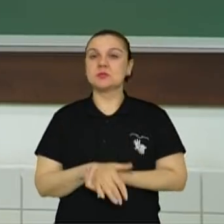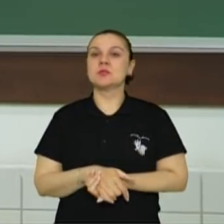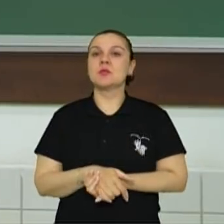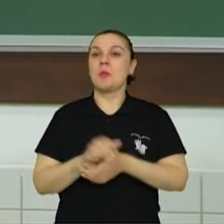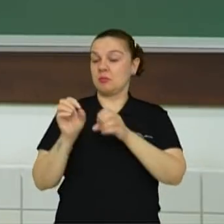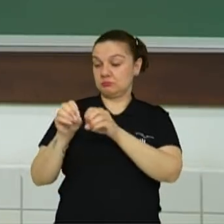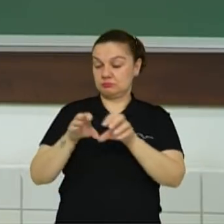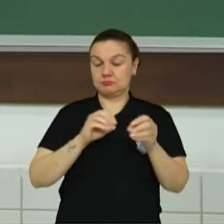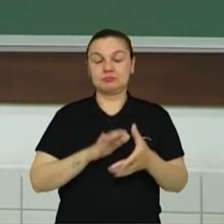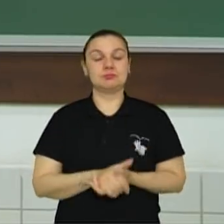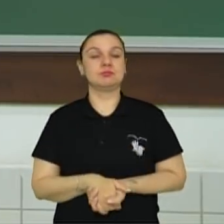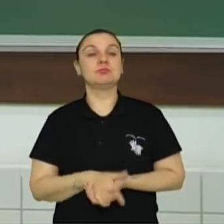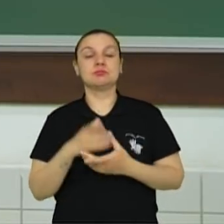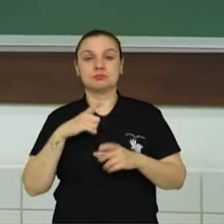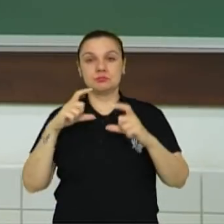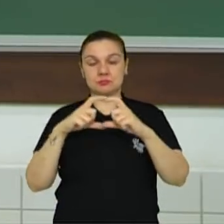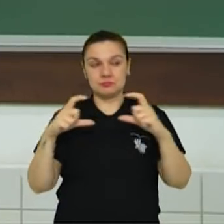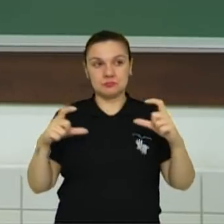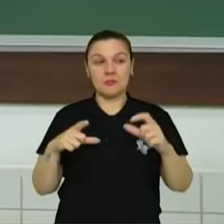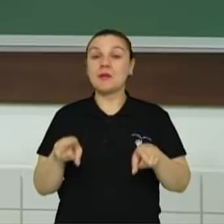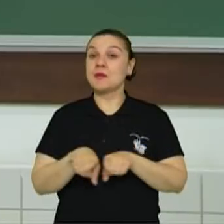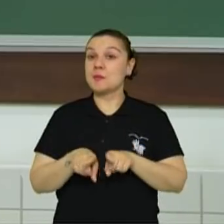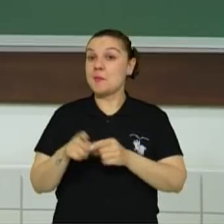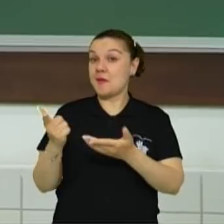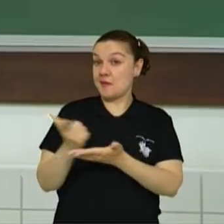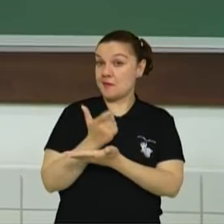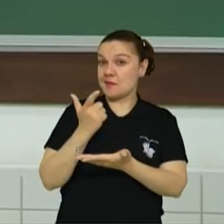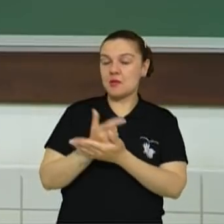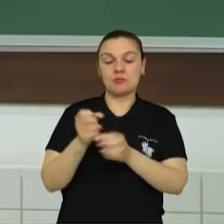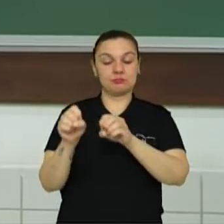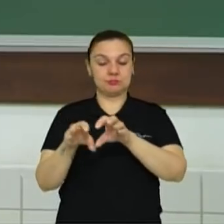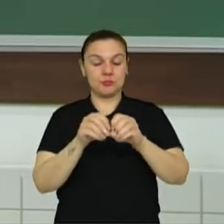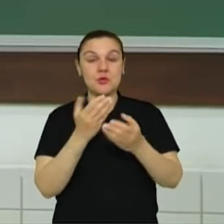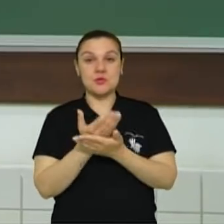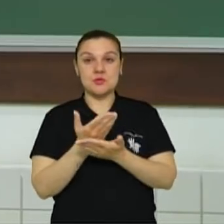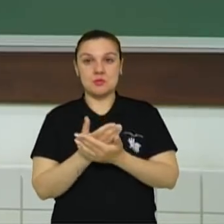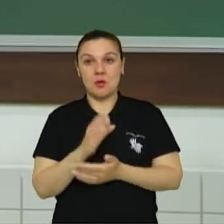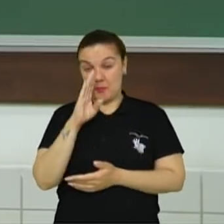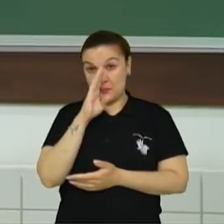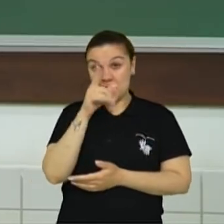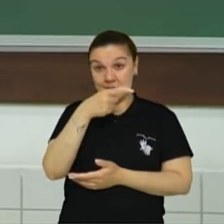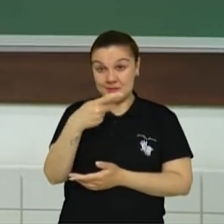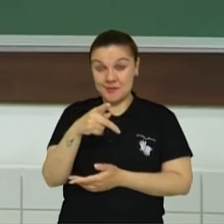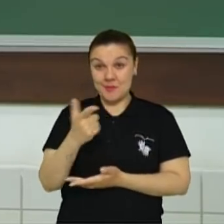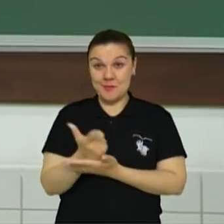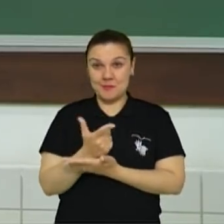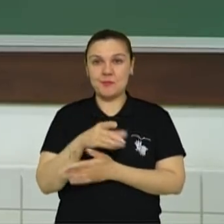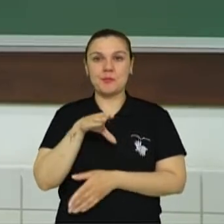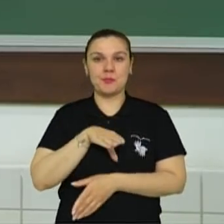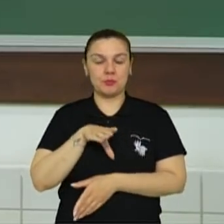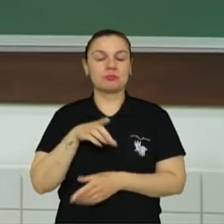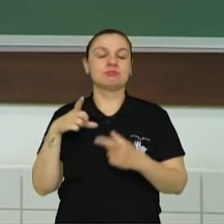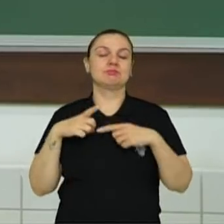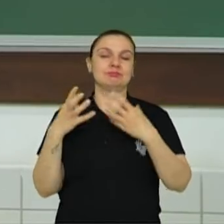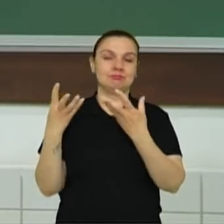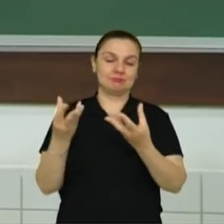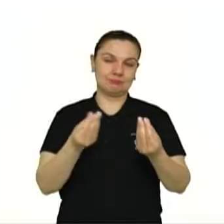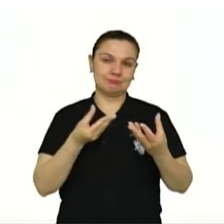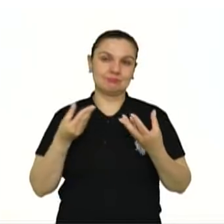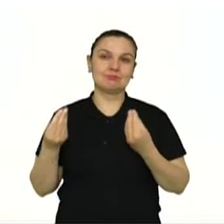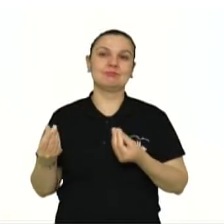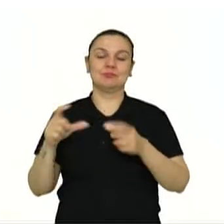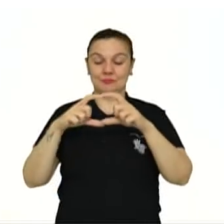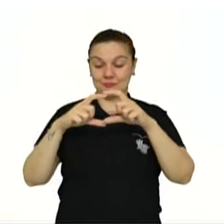encartes educativos. E também nos livros didáticos é bastante comum, principalmente no seu livro de português, certamente você vai